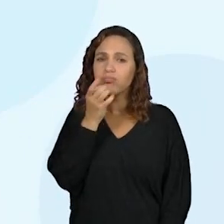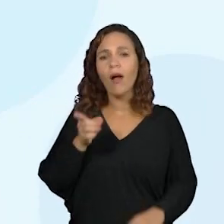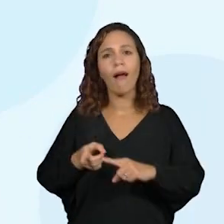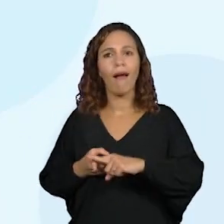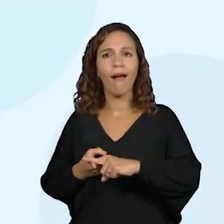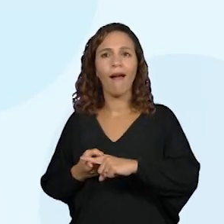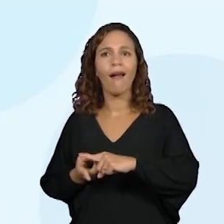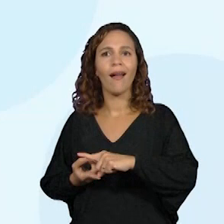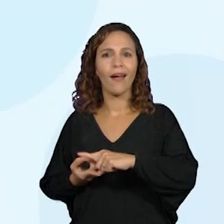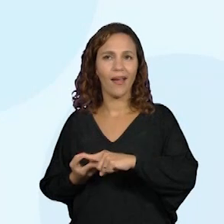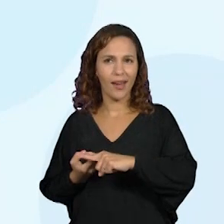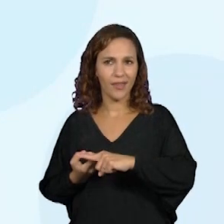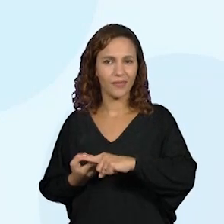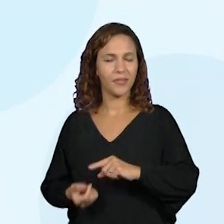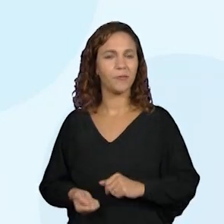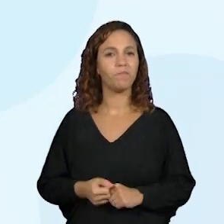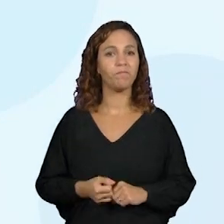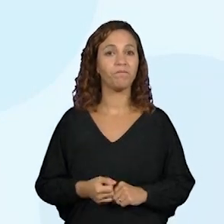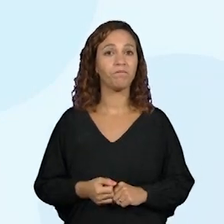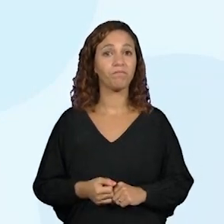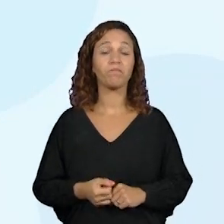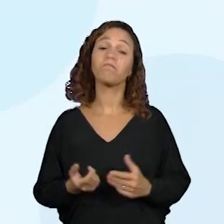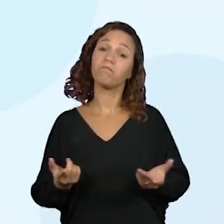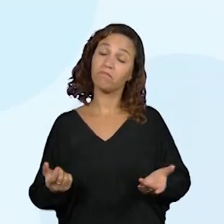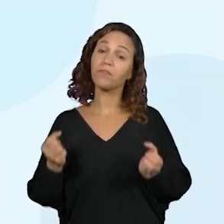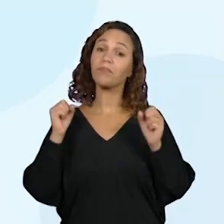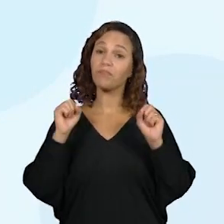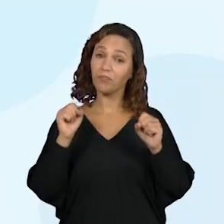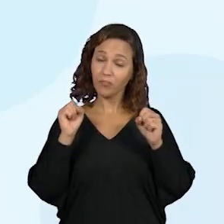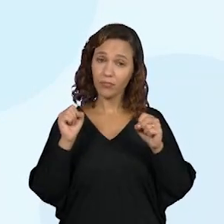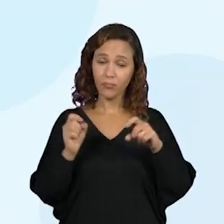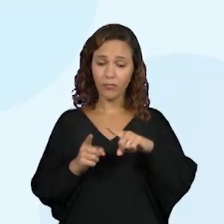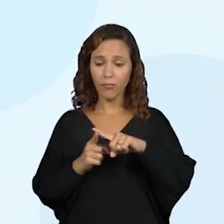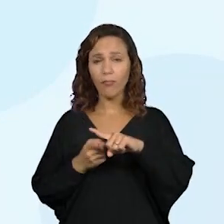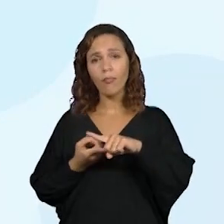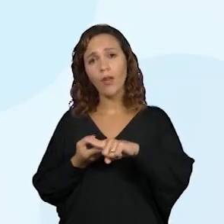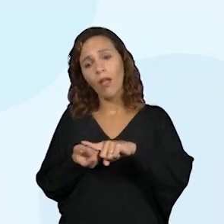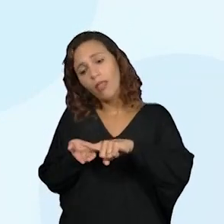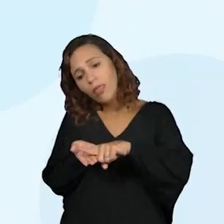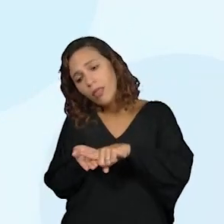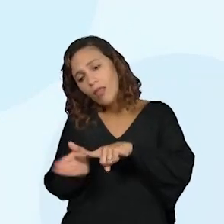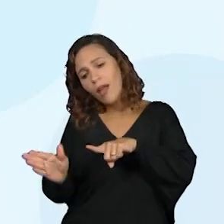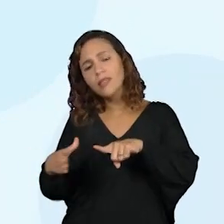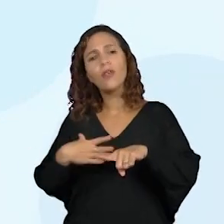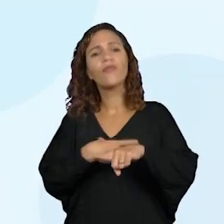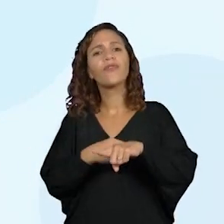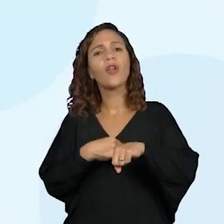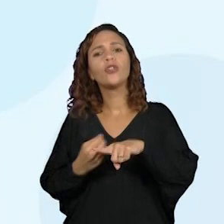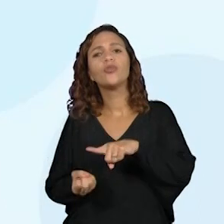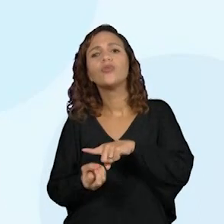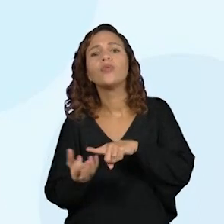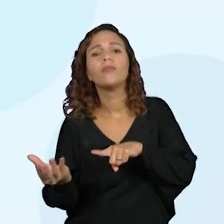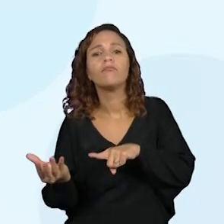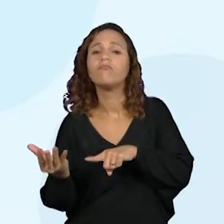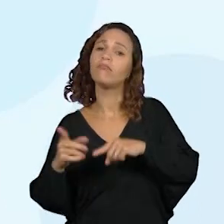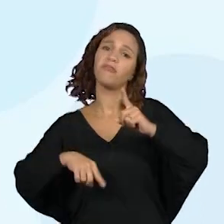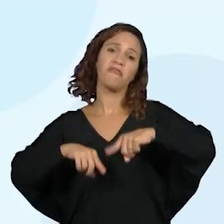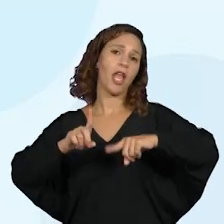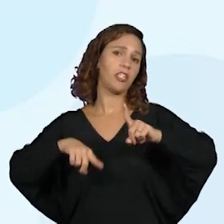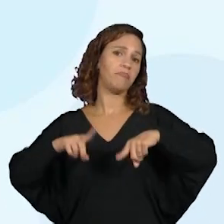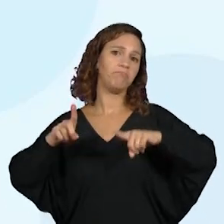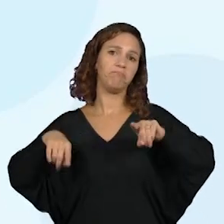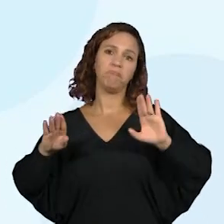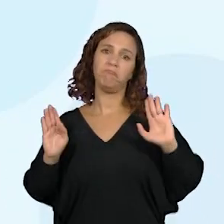grávida aí dos filhotinhos e podem nascer um número o filhote então gera um